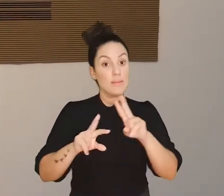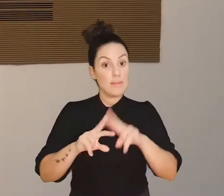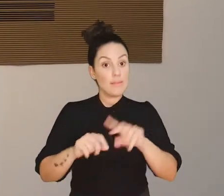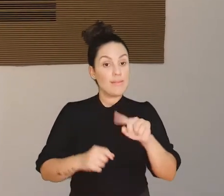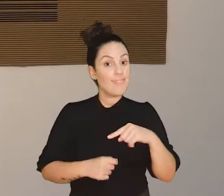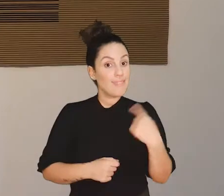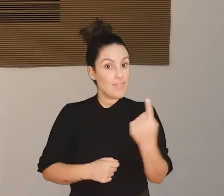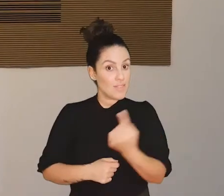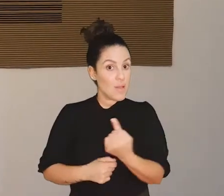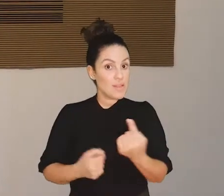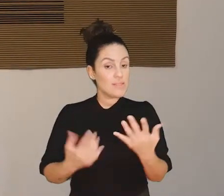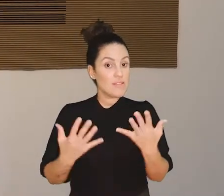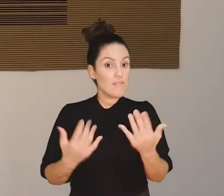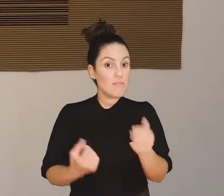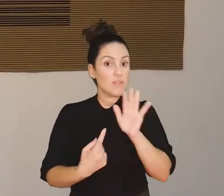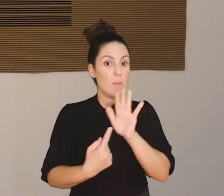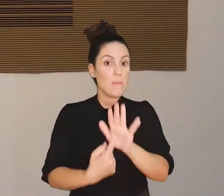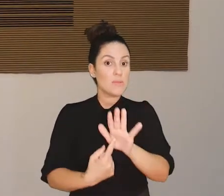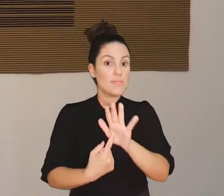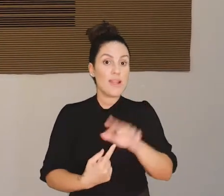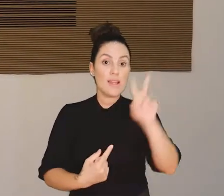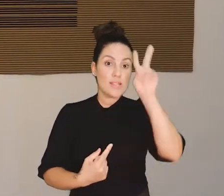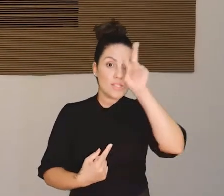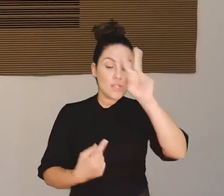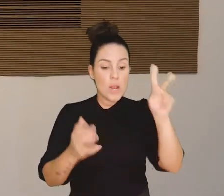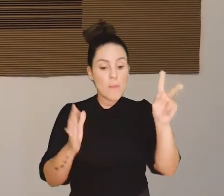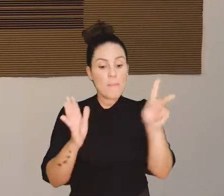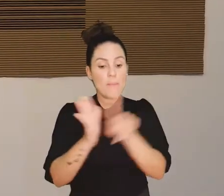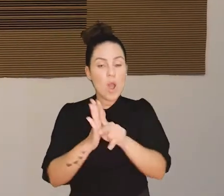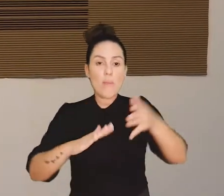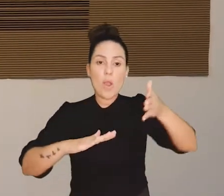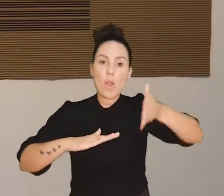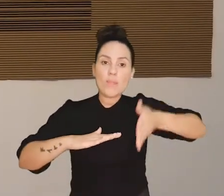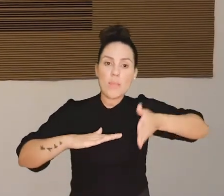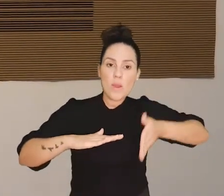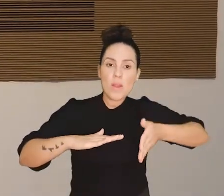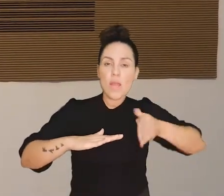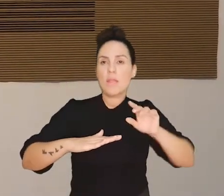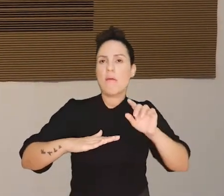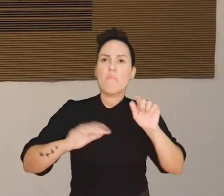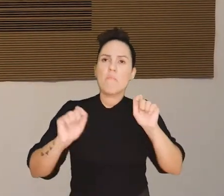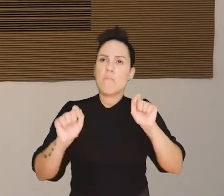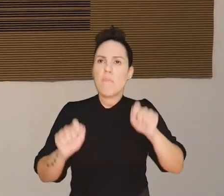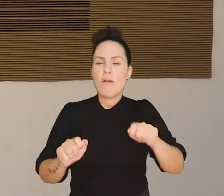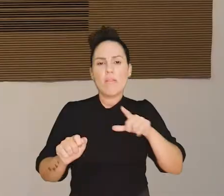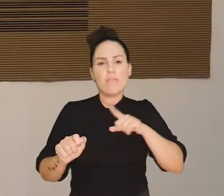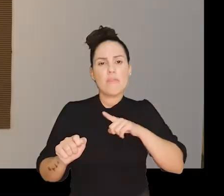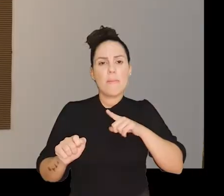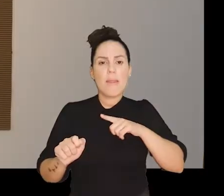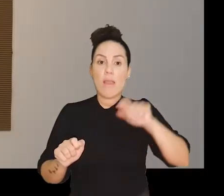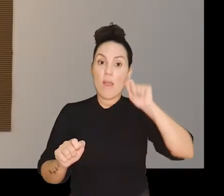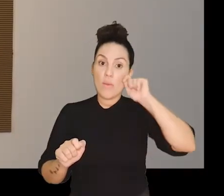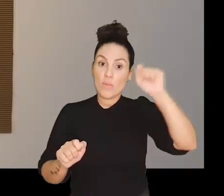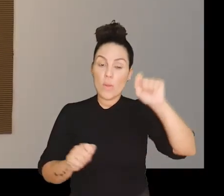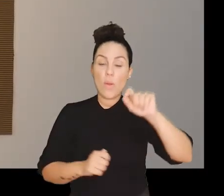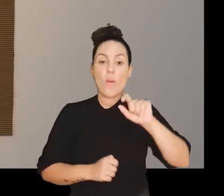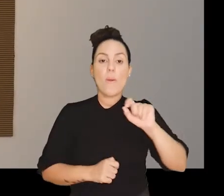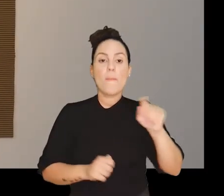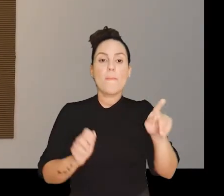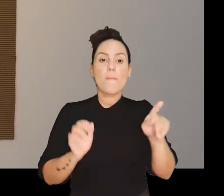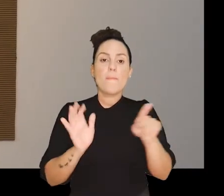É justamente essa natureza de tratamento que nós vemos reverberar na produção contemporânea, seja de